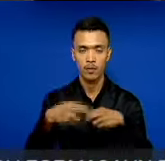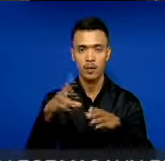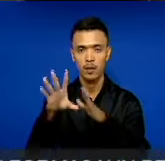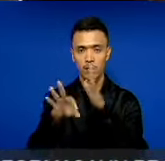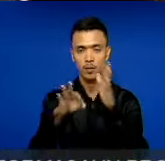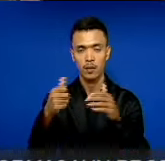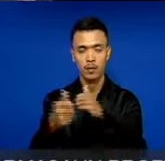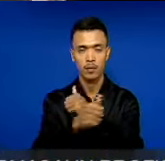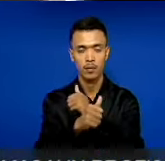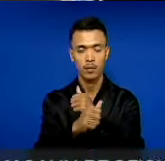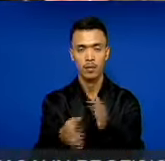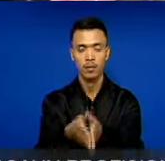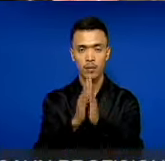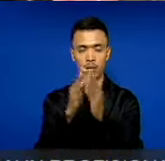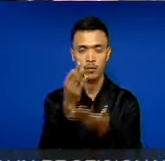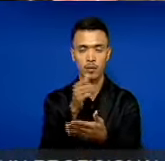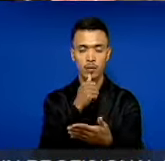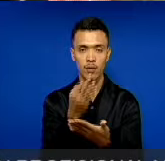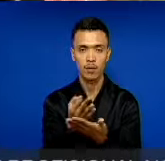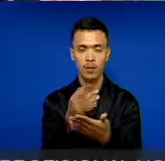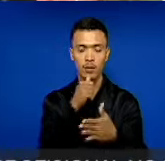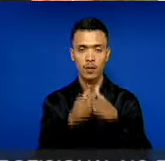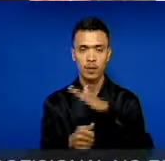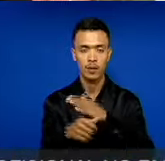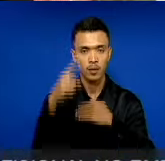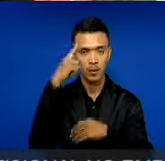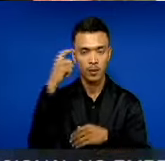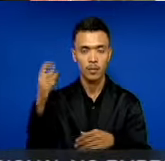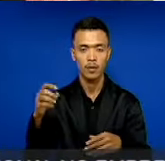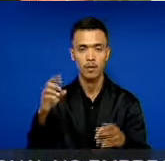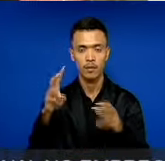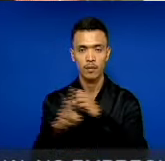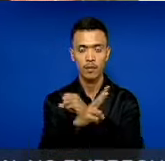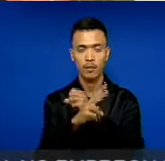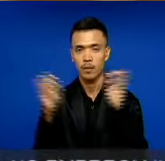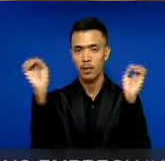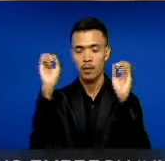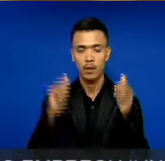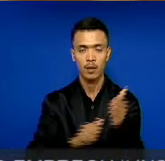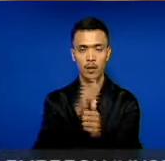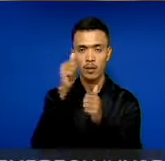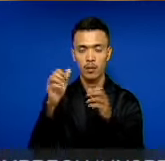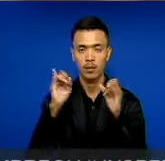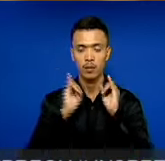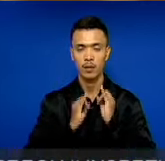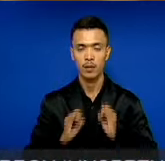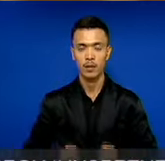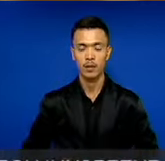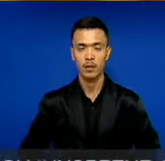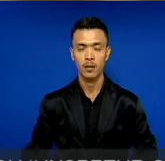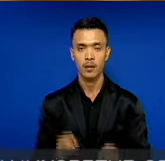autor principal no cobrança ilegal né, também vítima Sira lá ato identidade claro. Cobrança ilegal Sira, mas sai a meio de